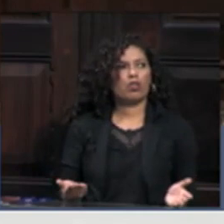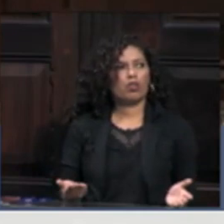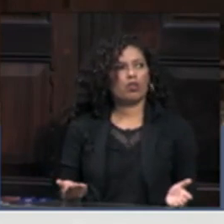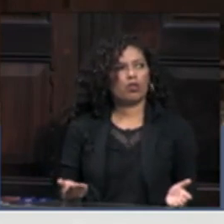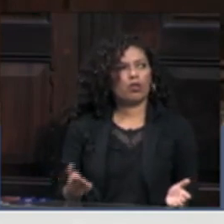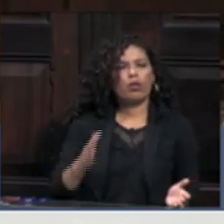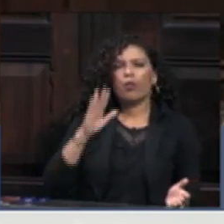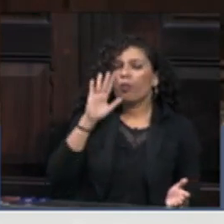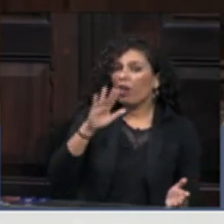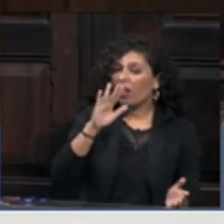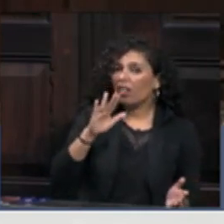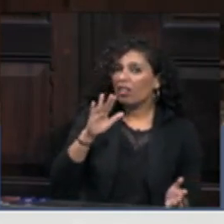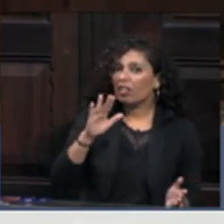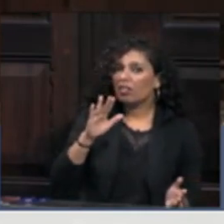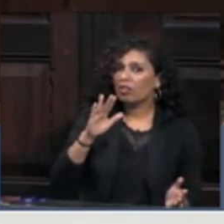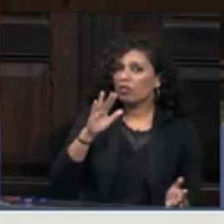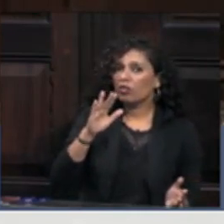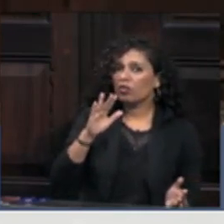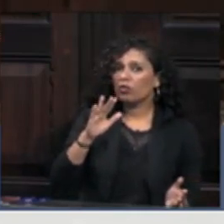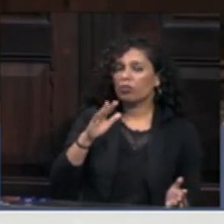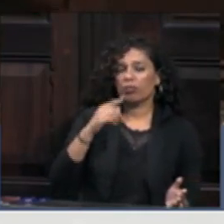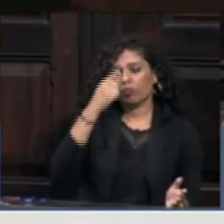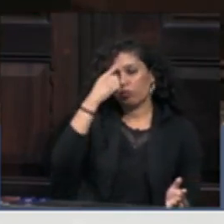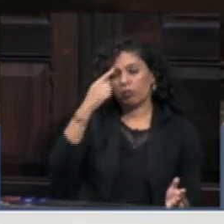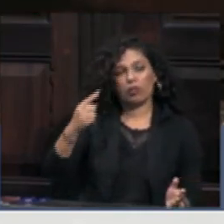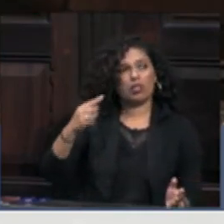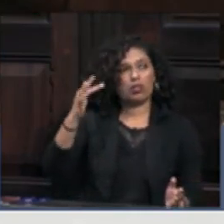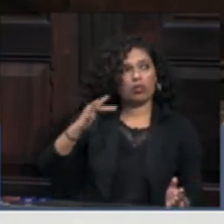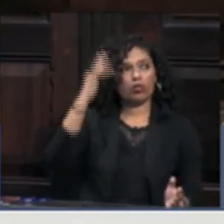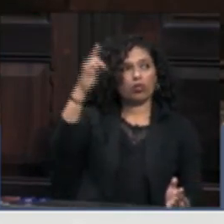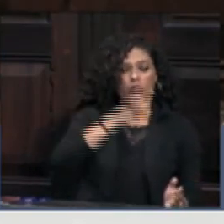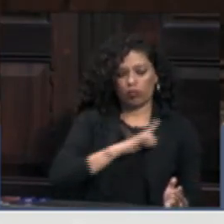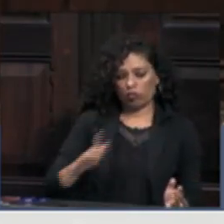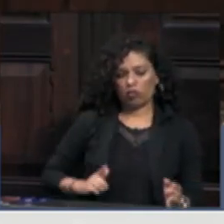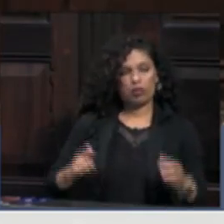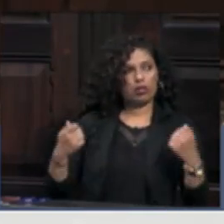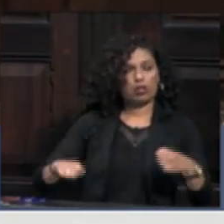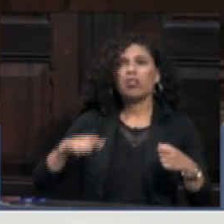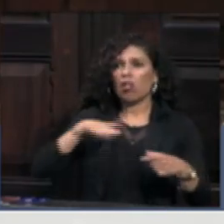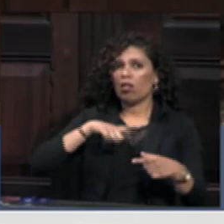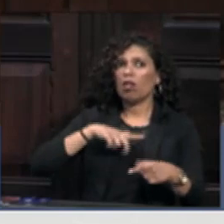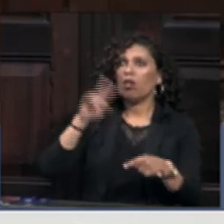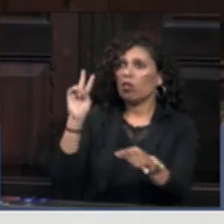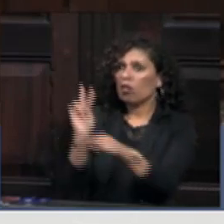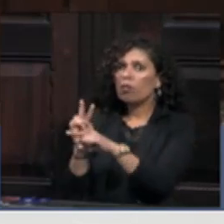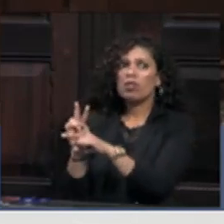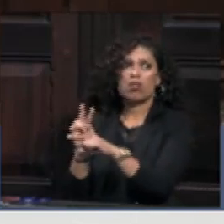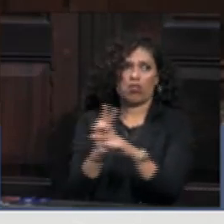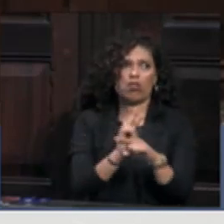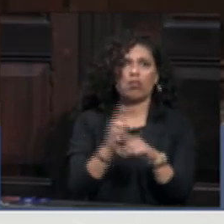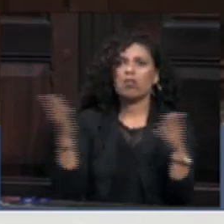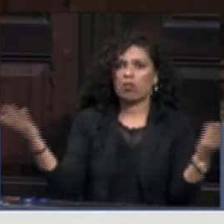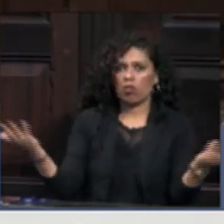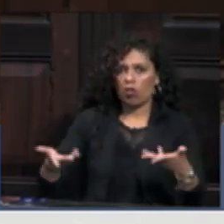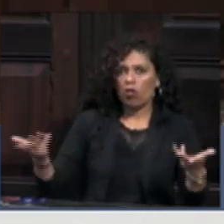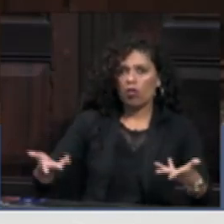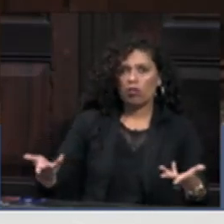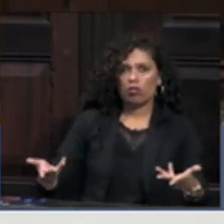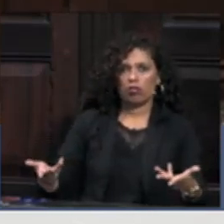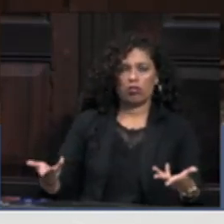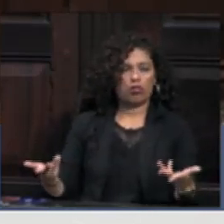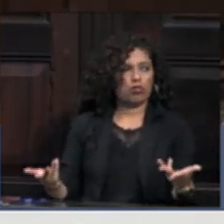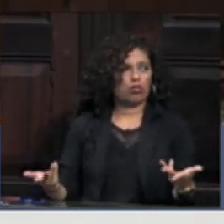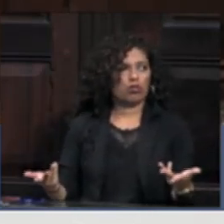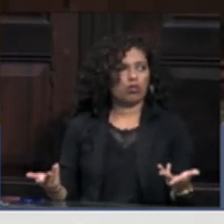no futuro governo. Estão aqui representantes da saúde. Já existe